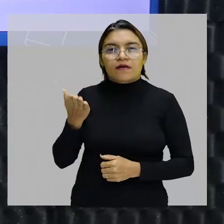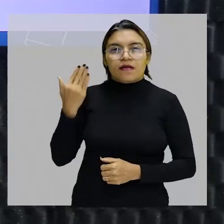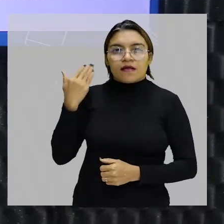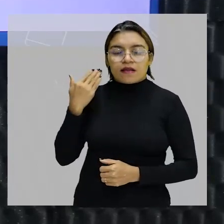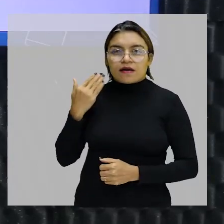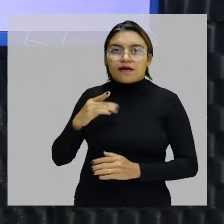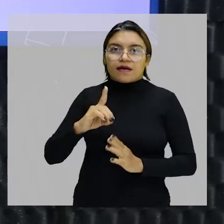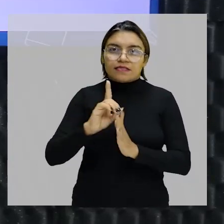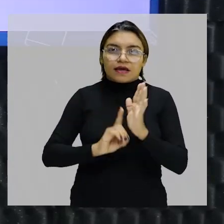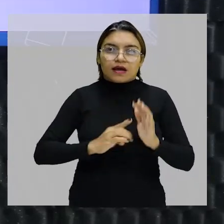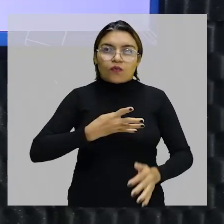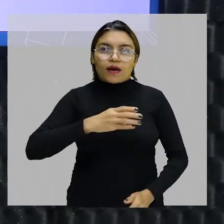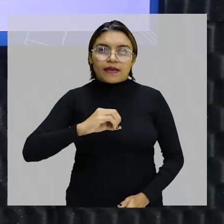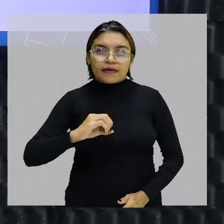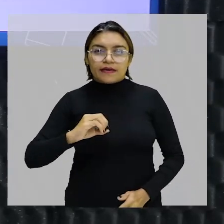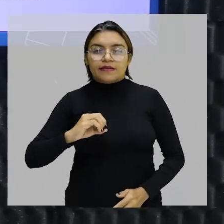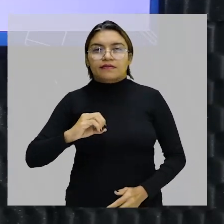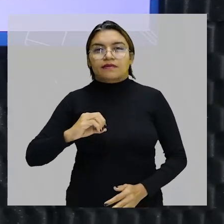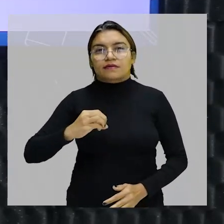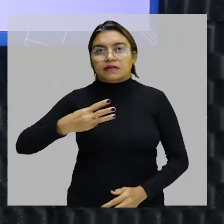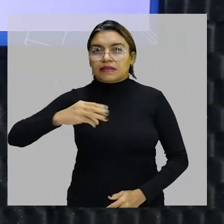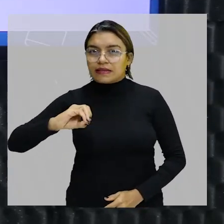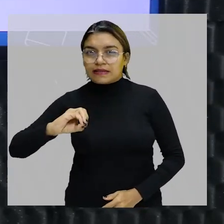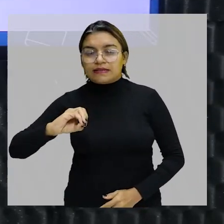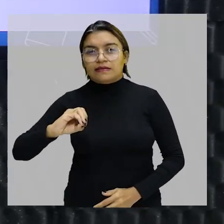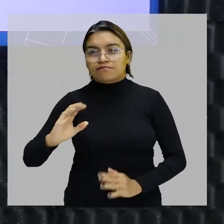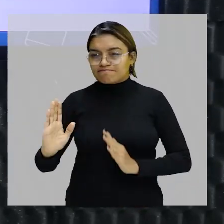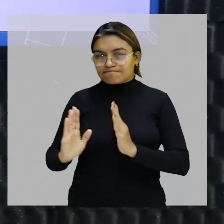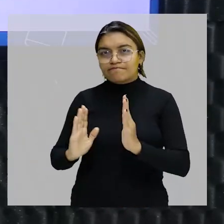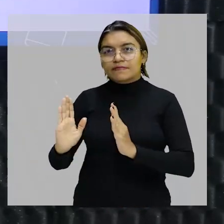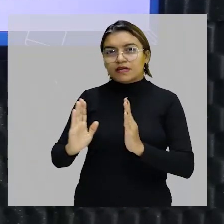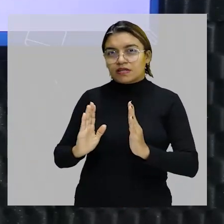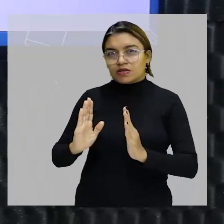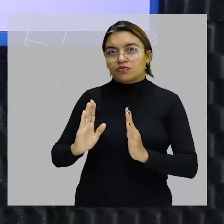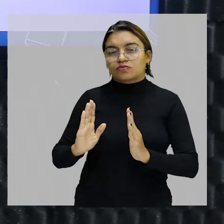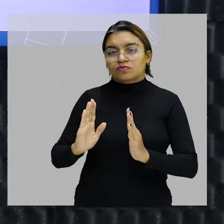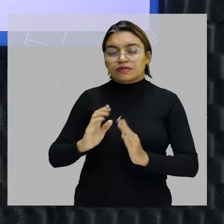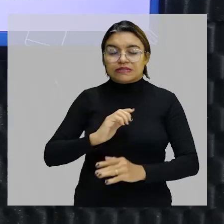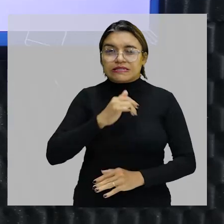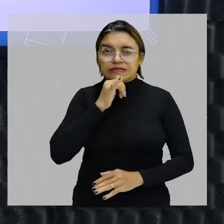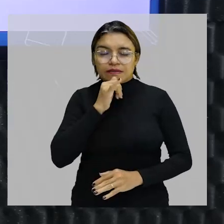de 40, década de 30, na verdade da década de 20